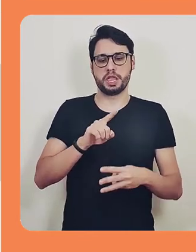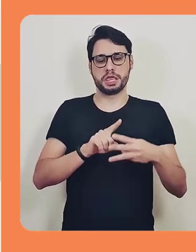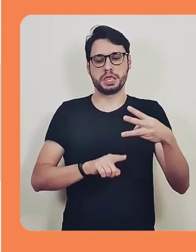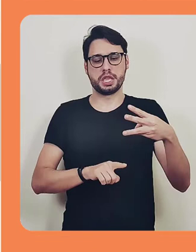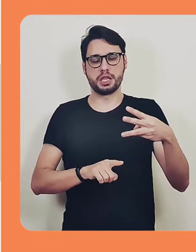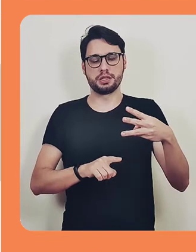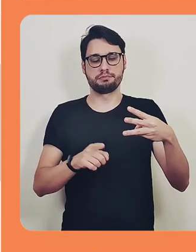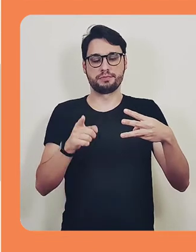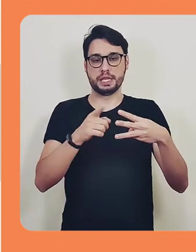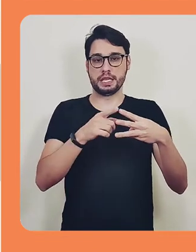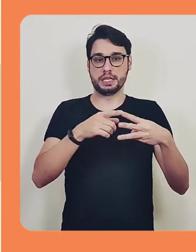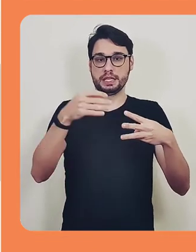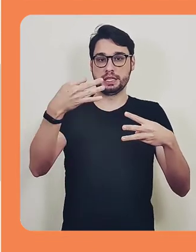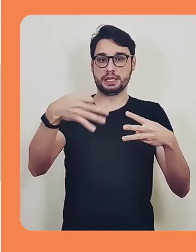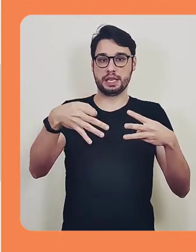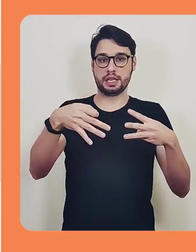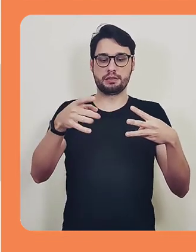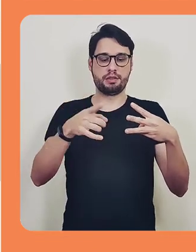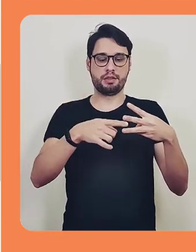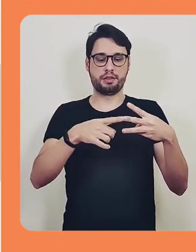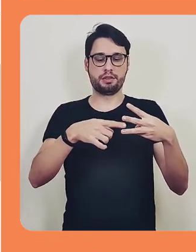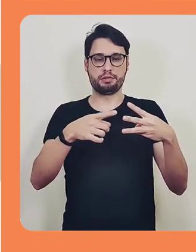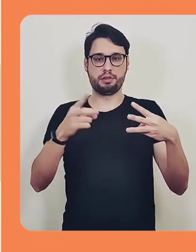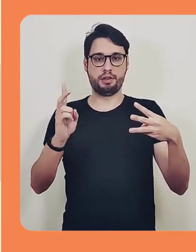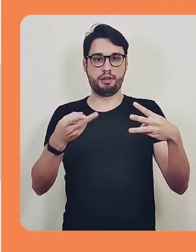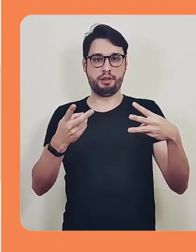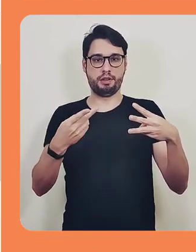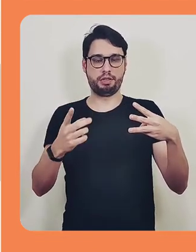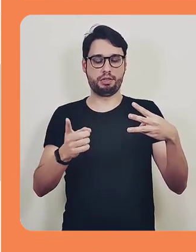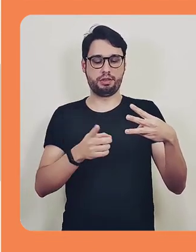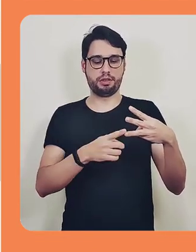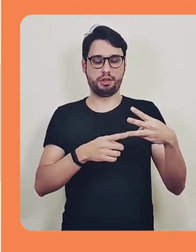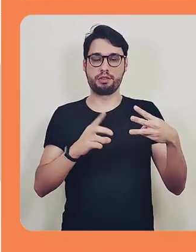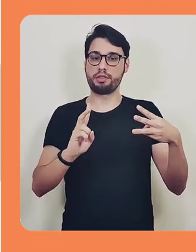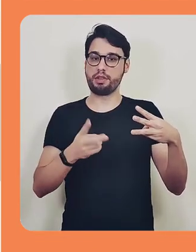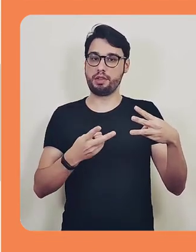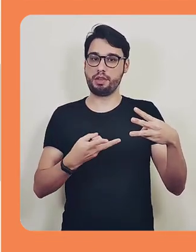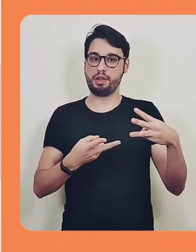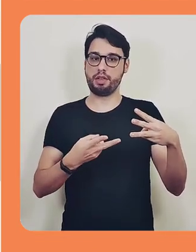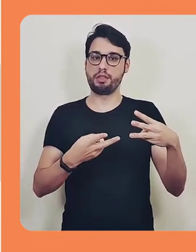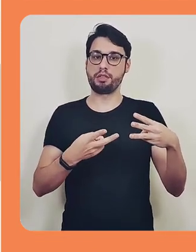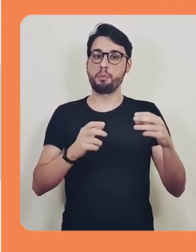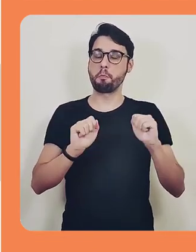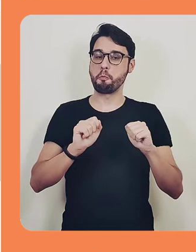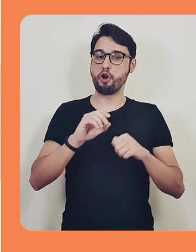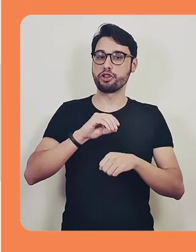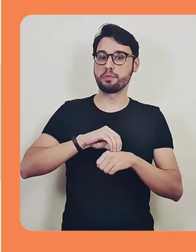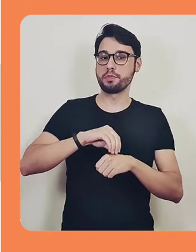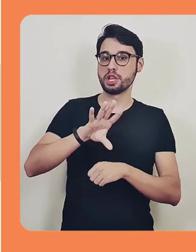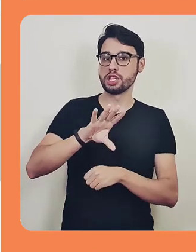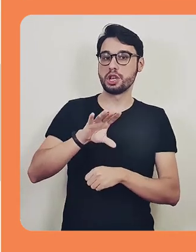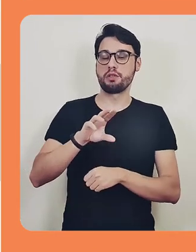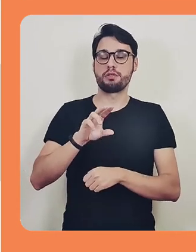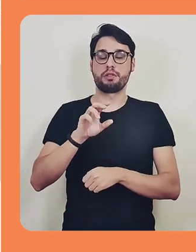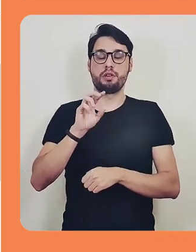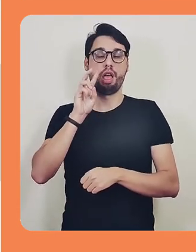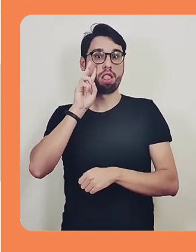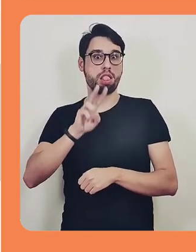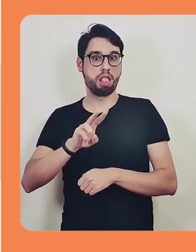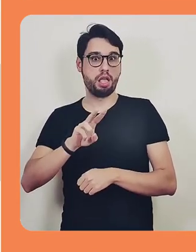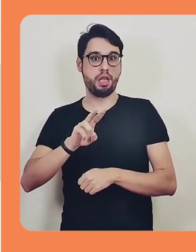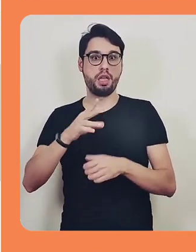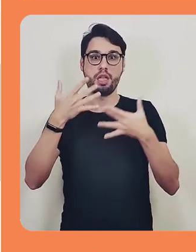terceira alternativa. Então, vamos manter três alternativas apenas. Você pode dar uma